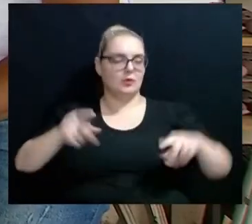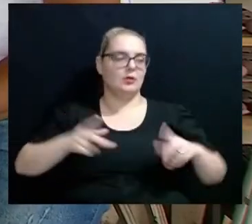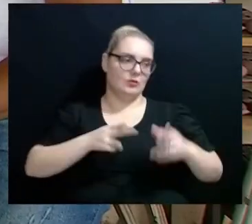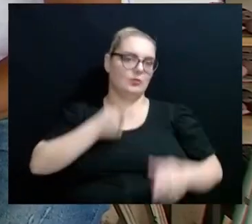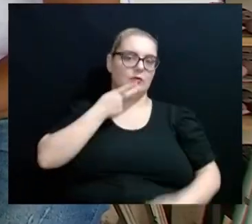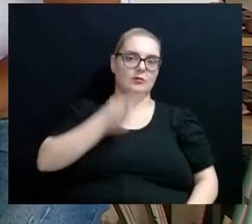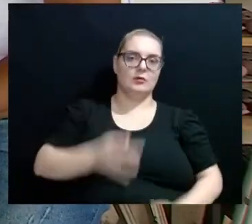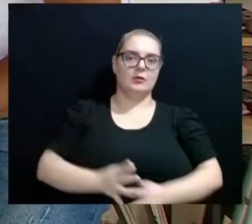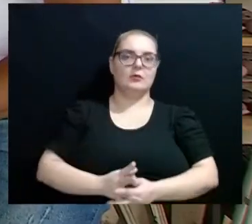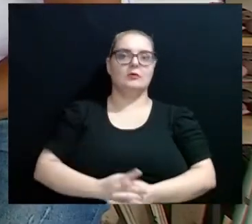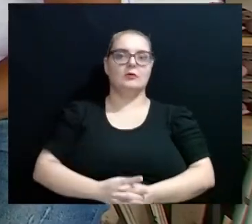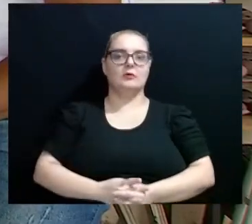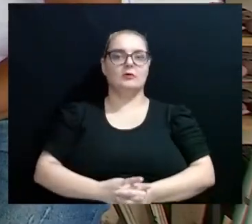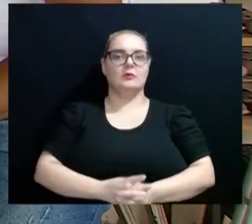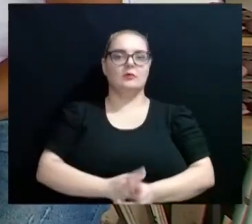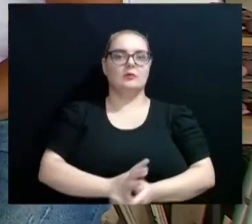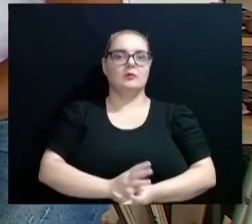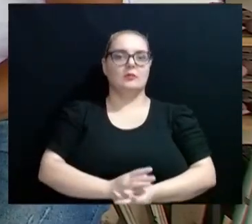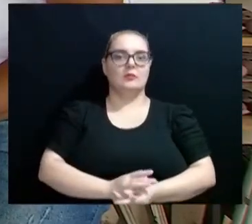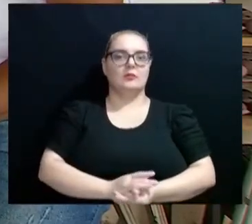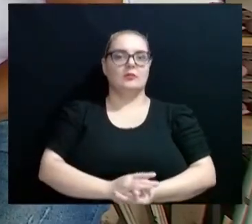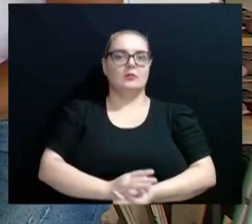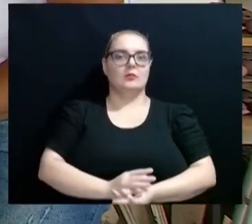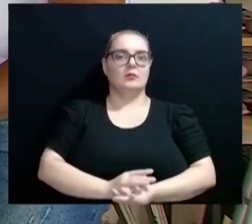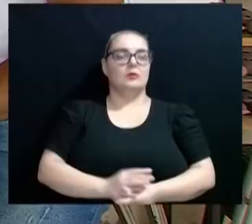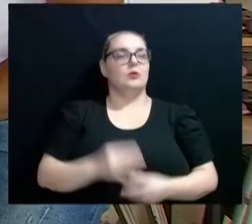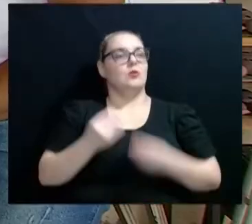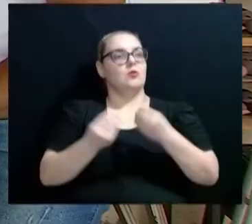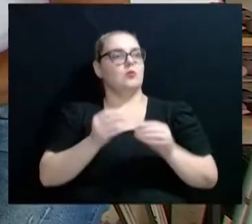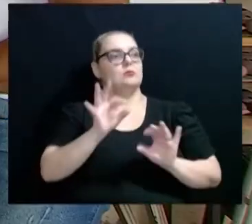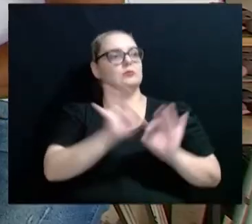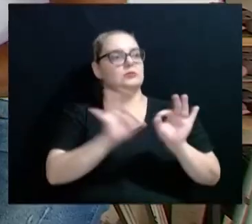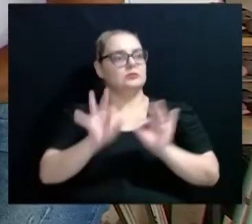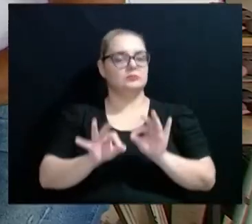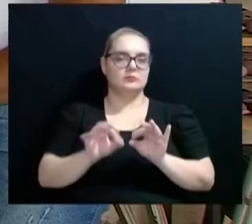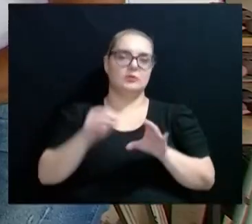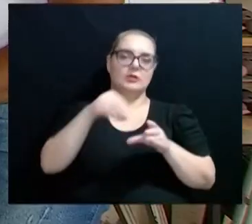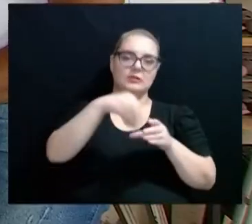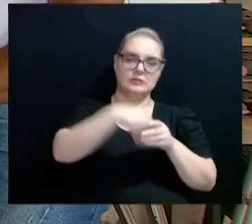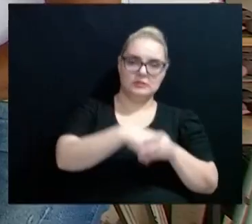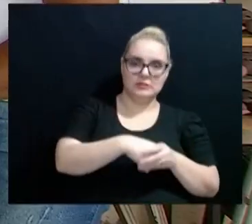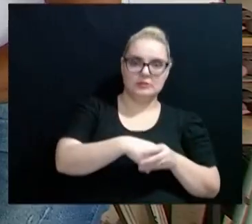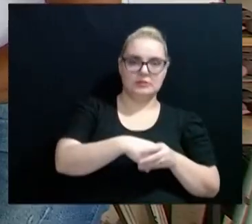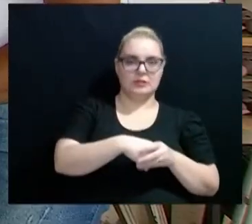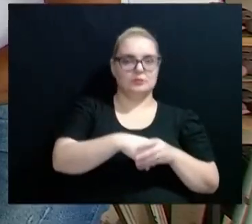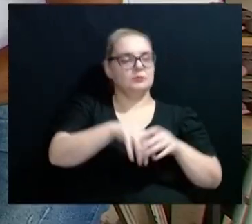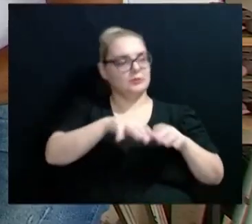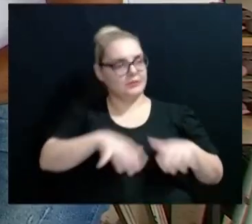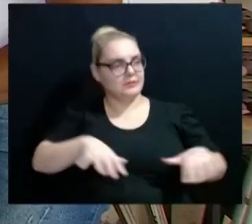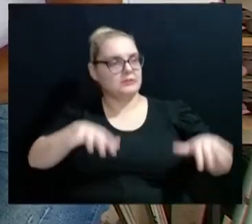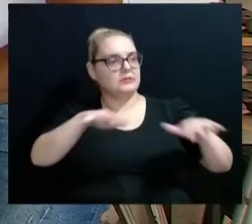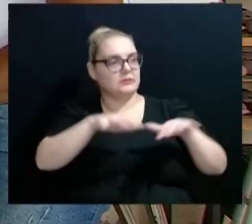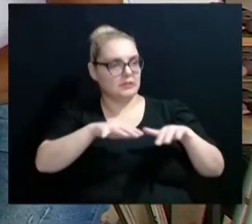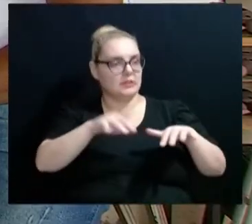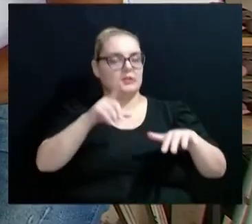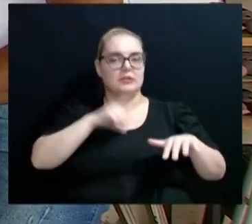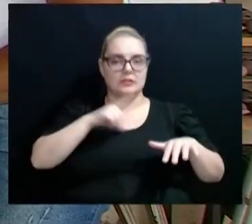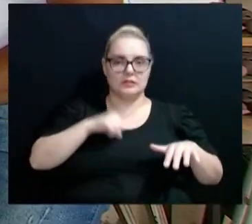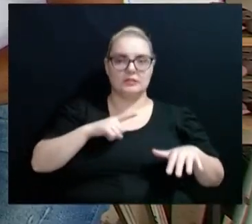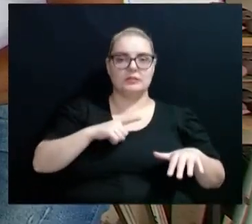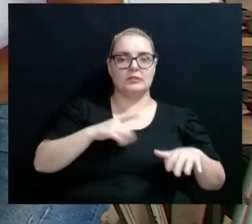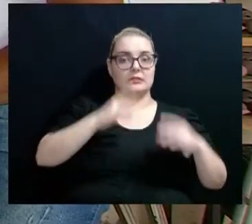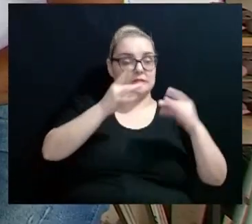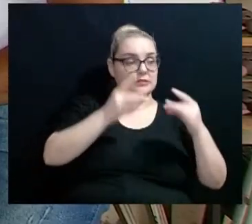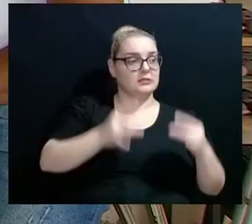ele tem vários momentos de altos e baixos, Sim, como você está. sim. Como você consegue se